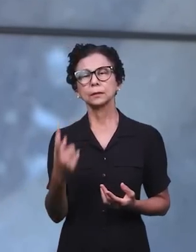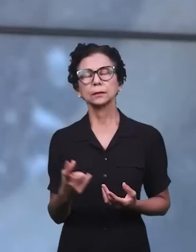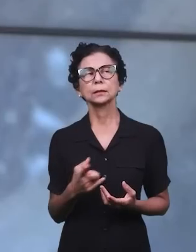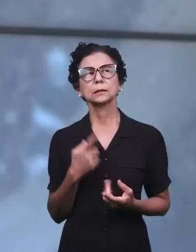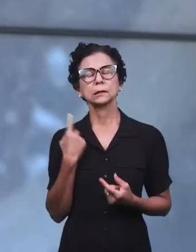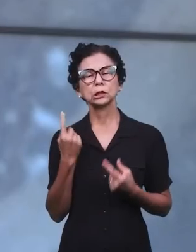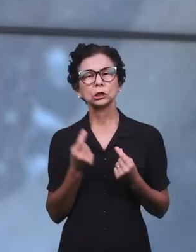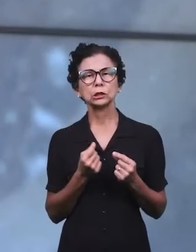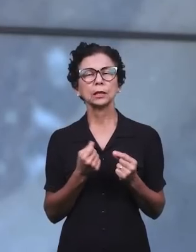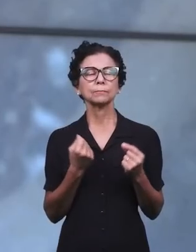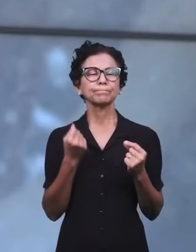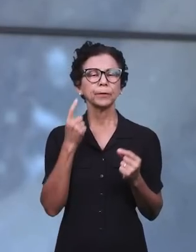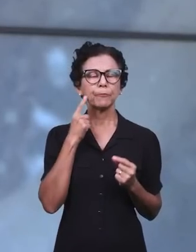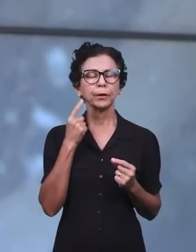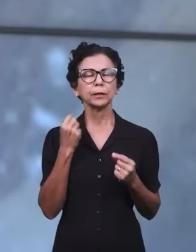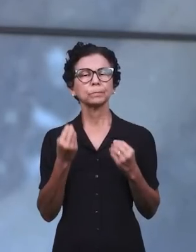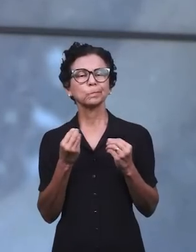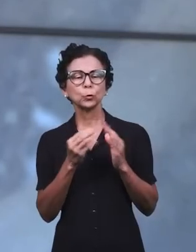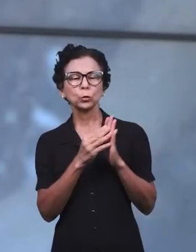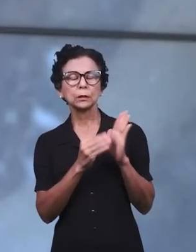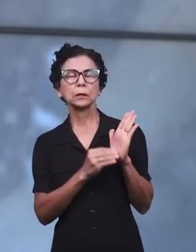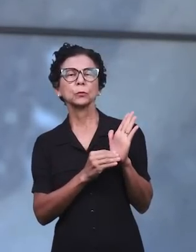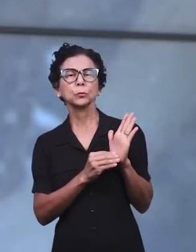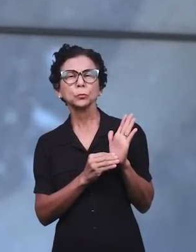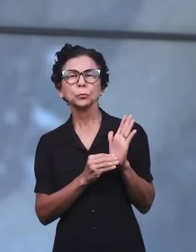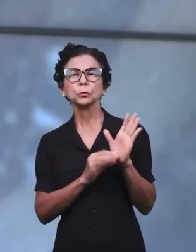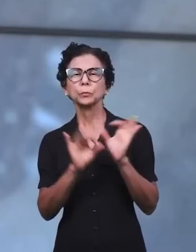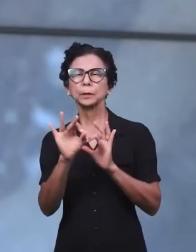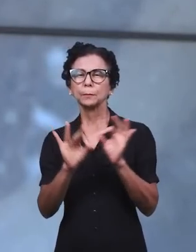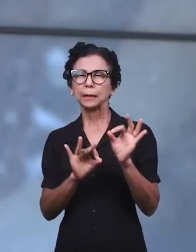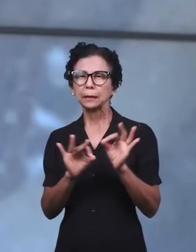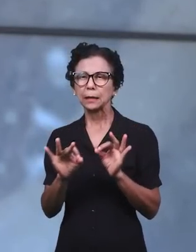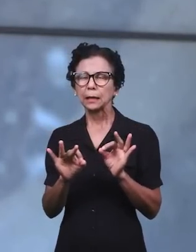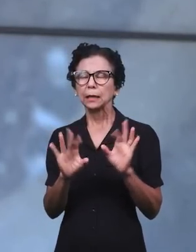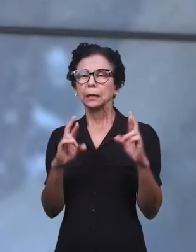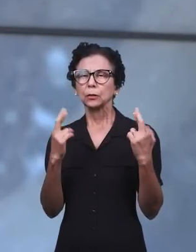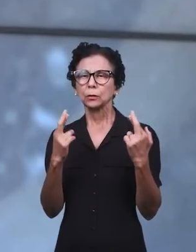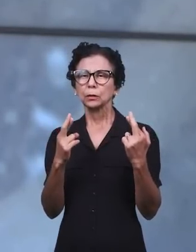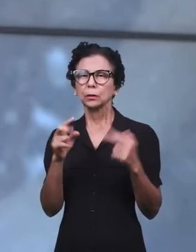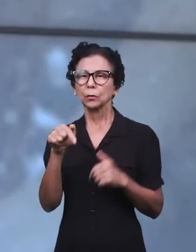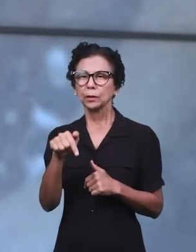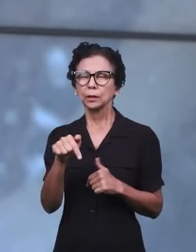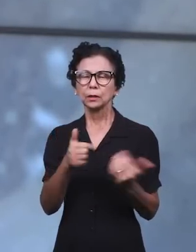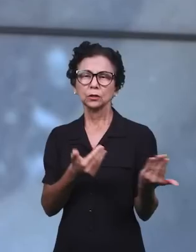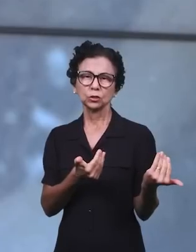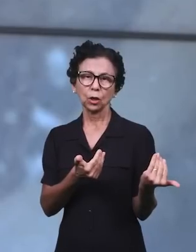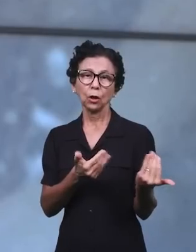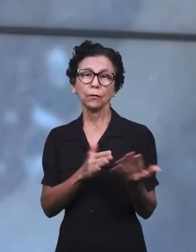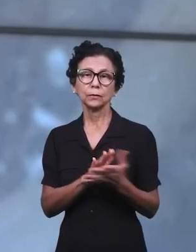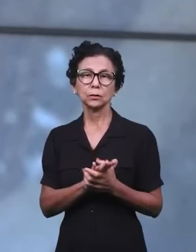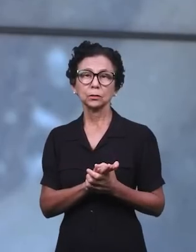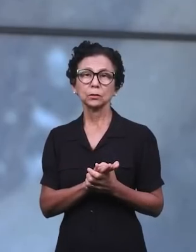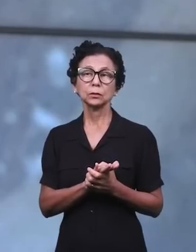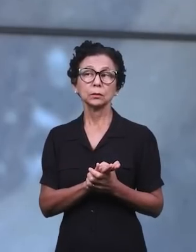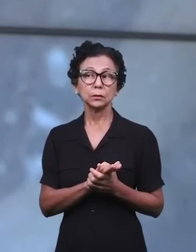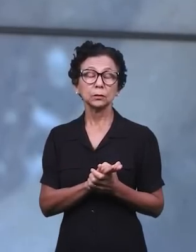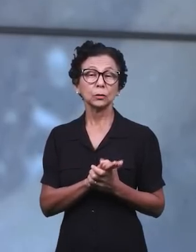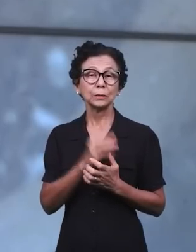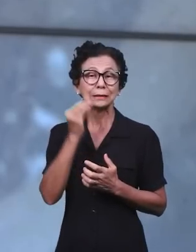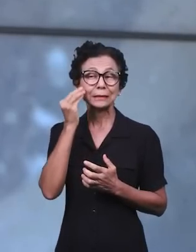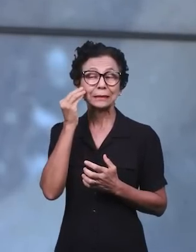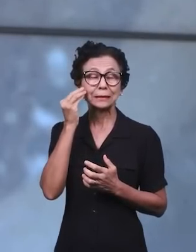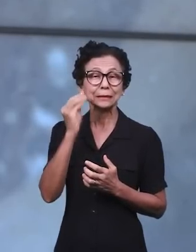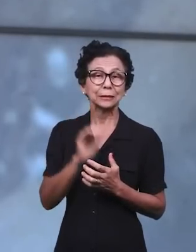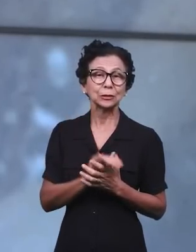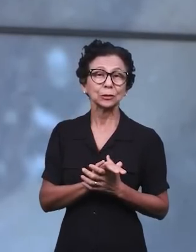conteúdo, para trazer as participações dos jovens, nós tentamos ver os irmãos do Rio Grande do Sul e até a dificuldade de enviar